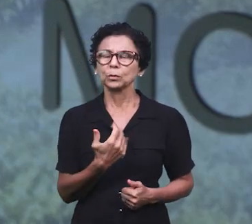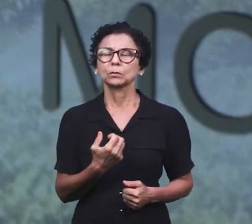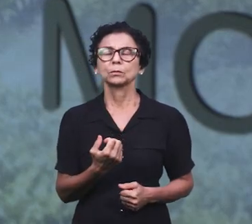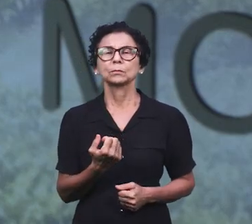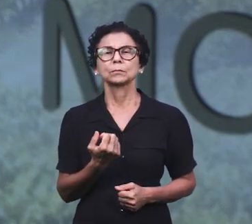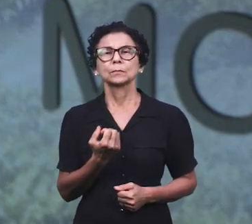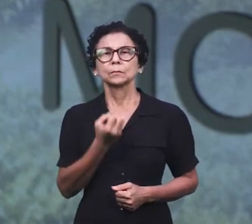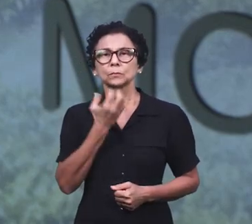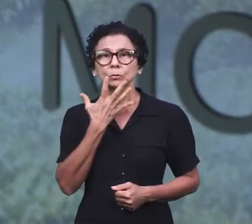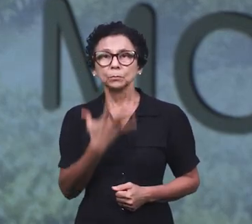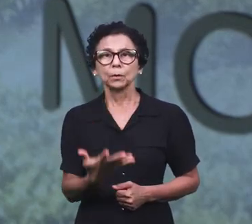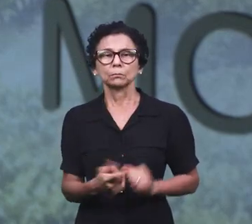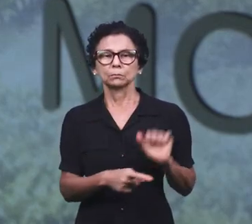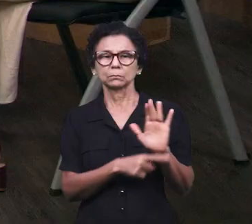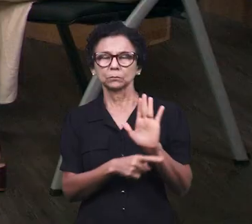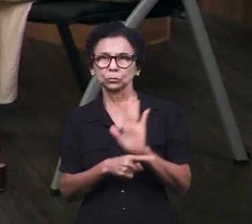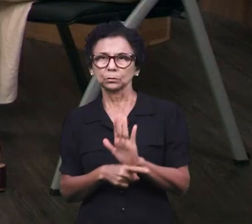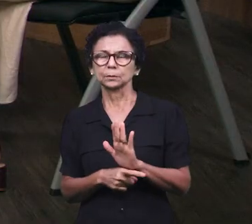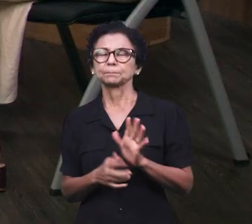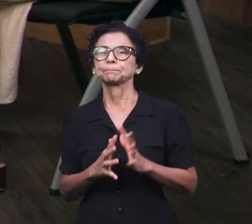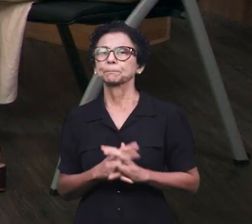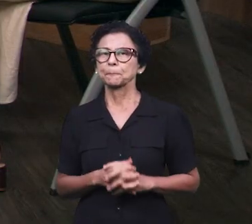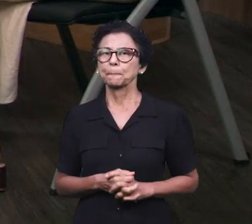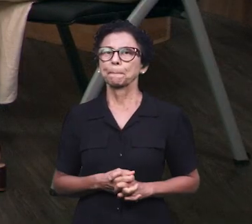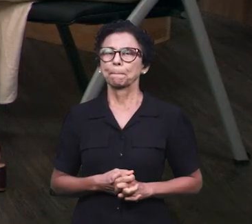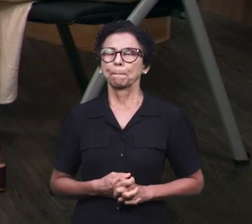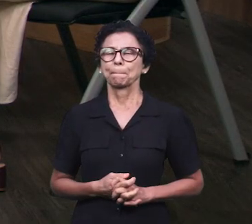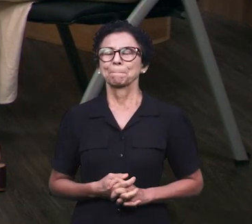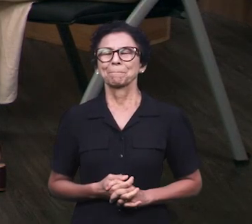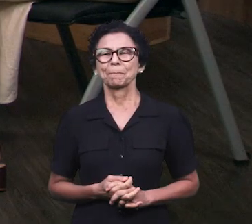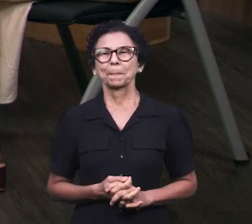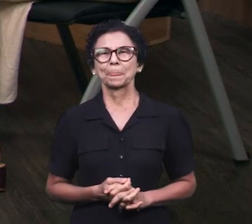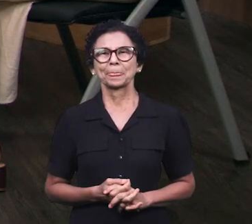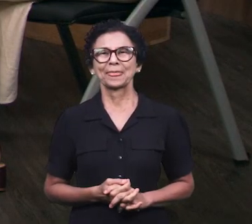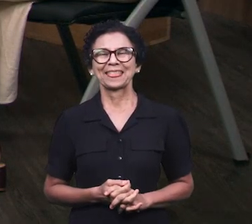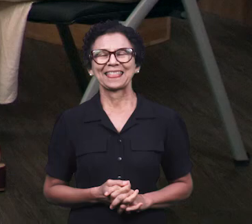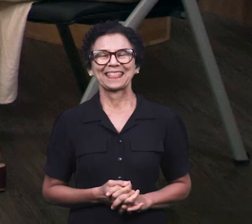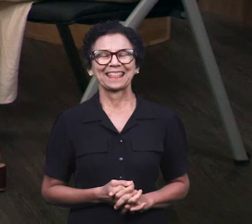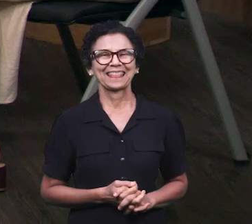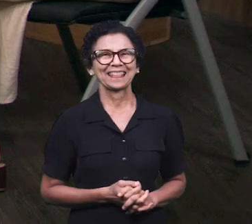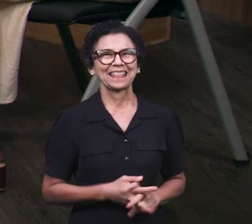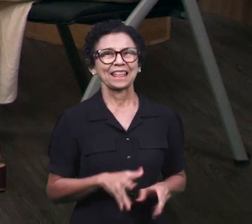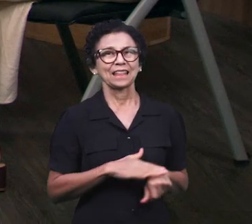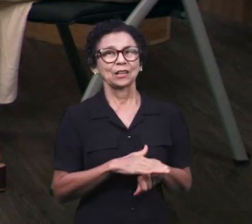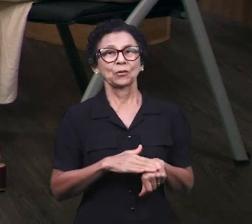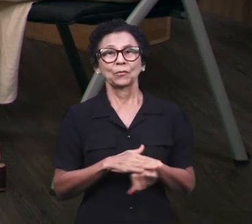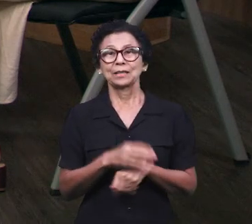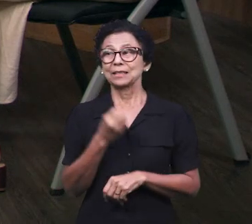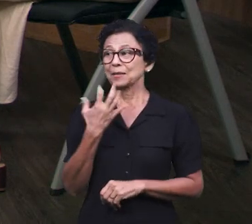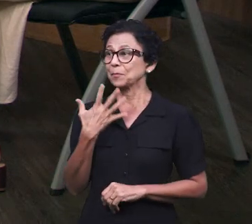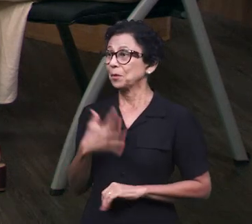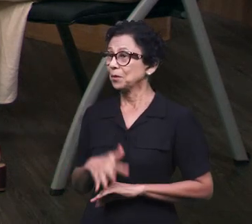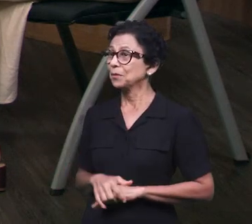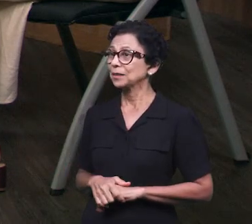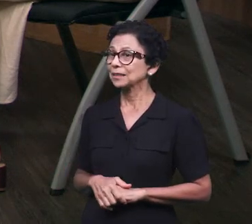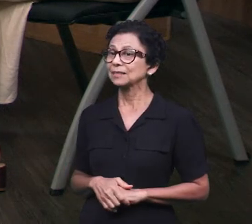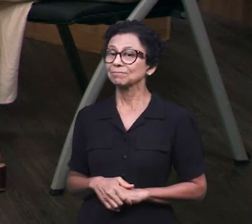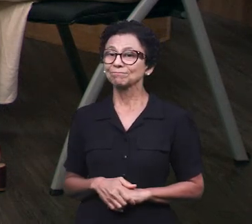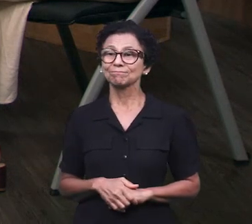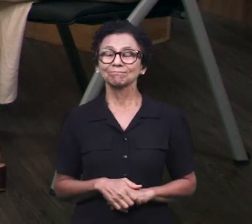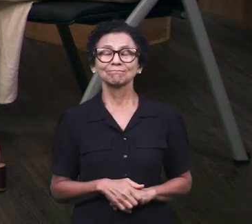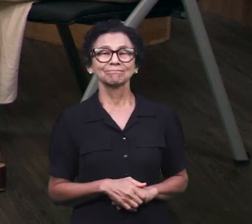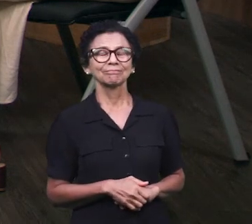casa esses tipos de alimentos. Tá certo, a conversa está muito boa, o tema é estimulante, né? Mas